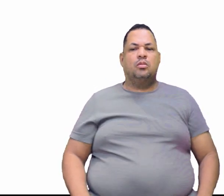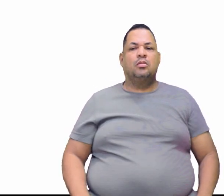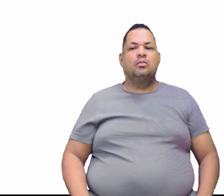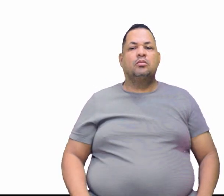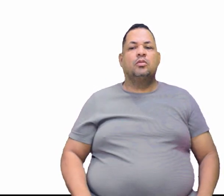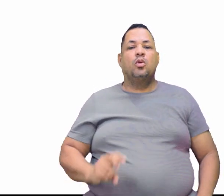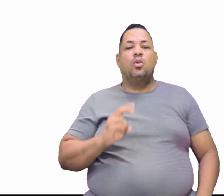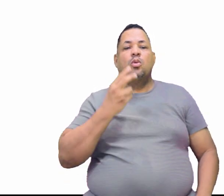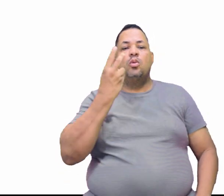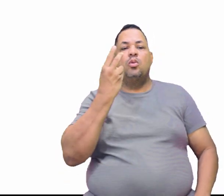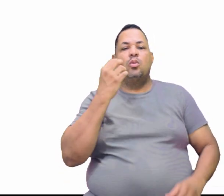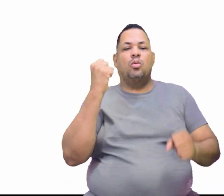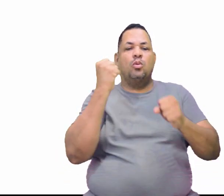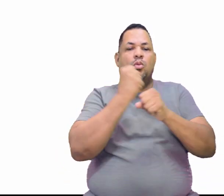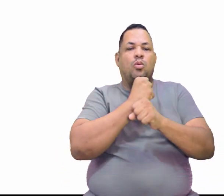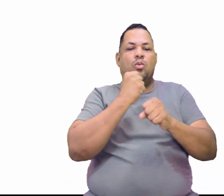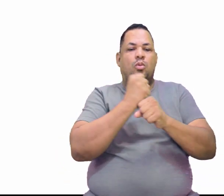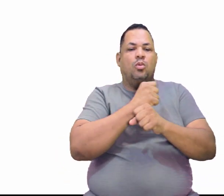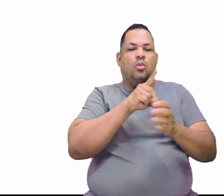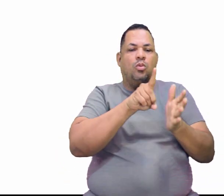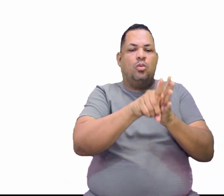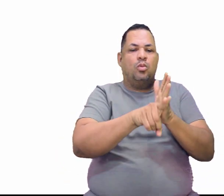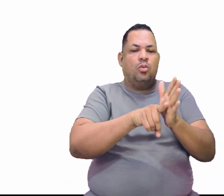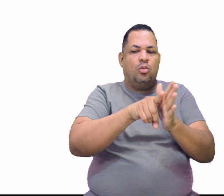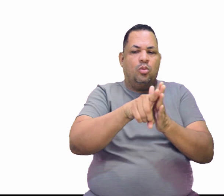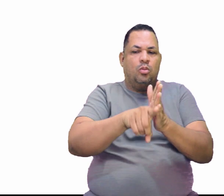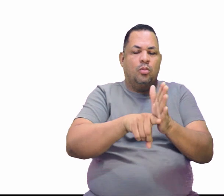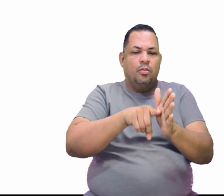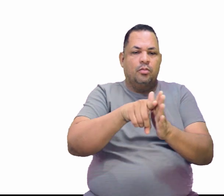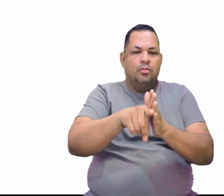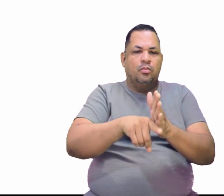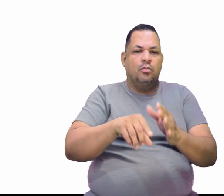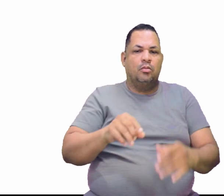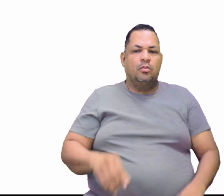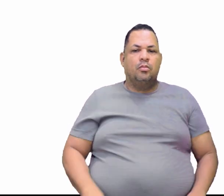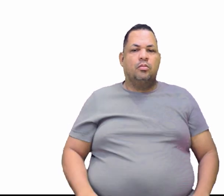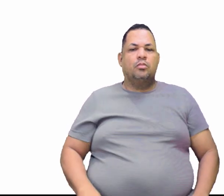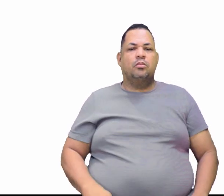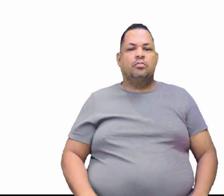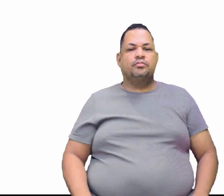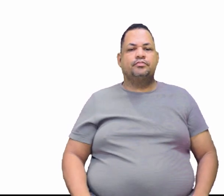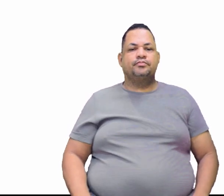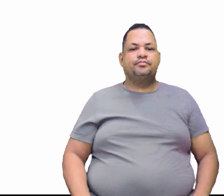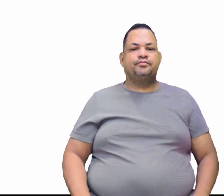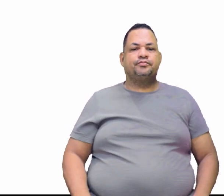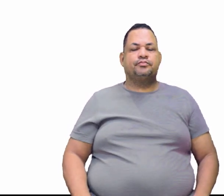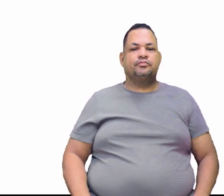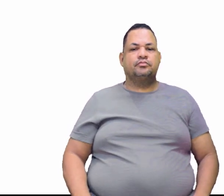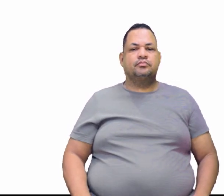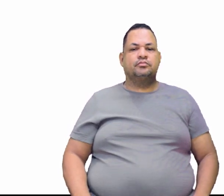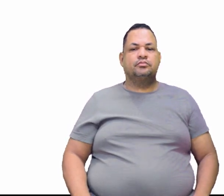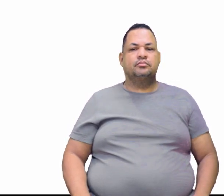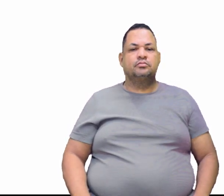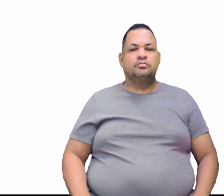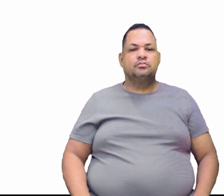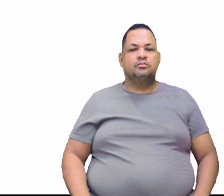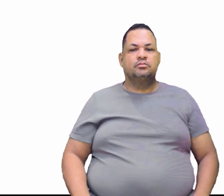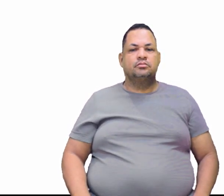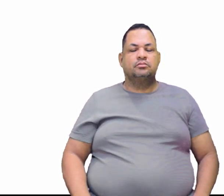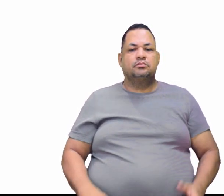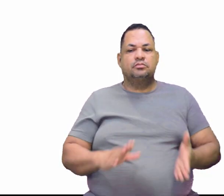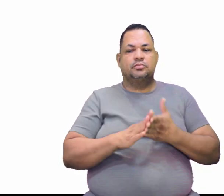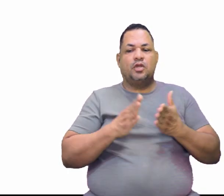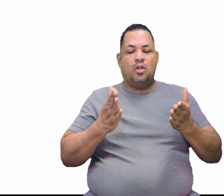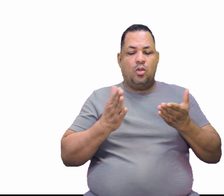Ou, por que não, construir uma ferrovia? Construir uma ferrovia somente entre